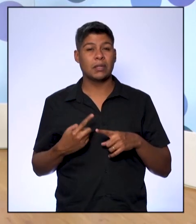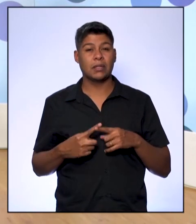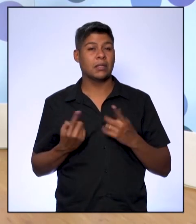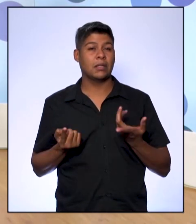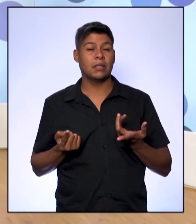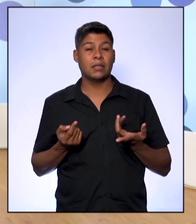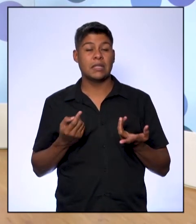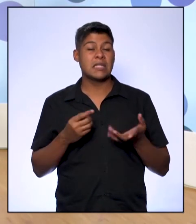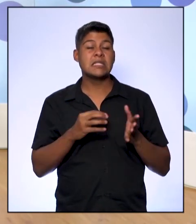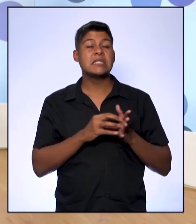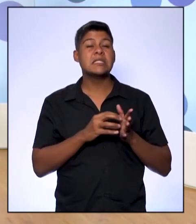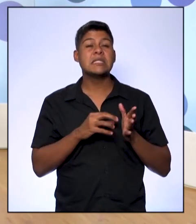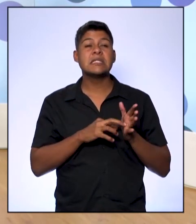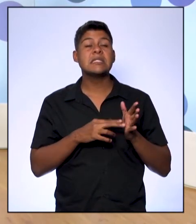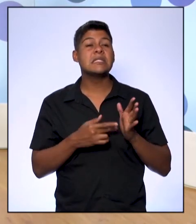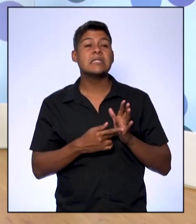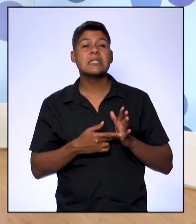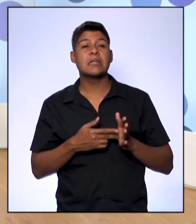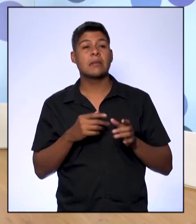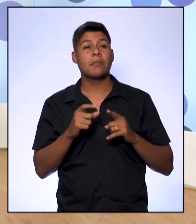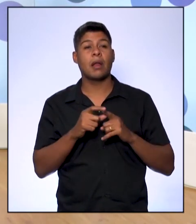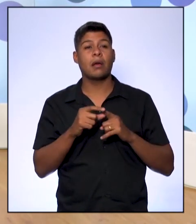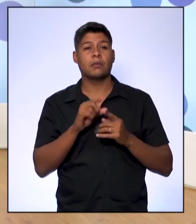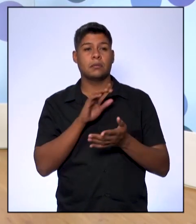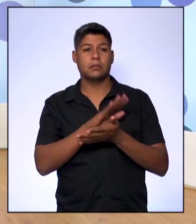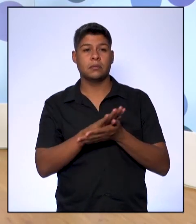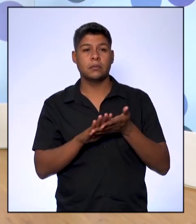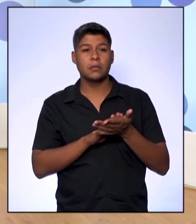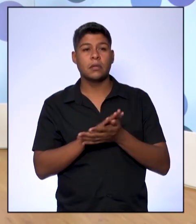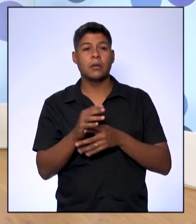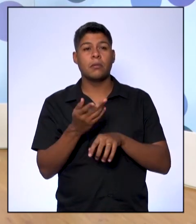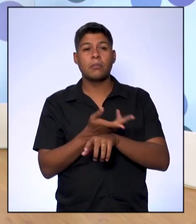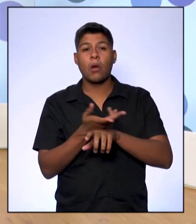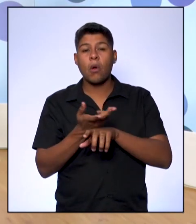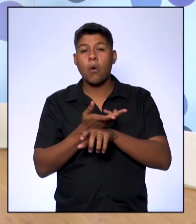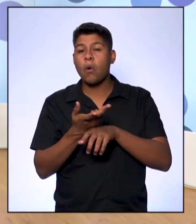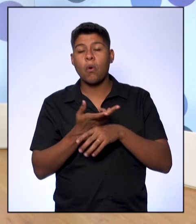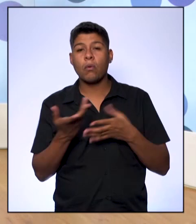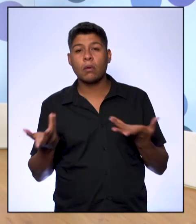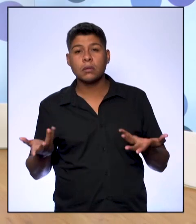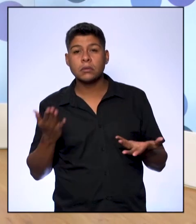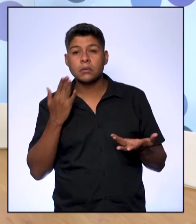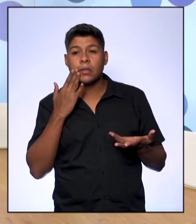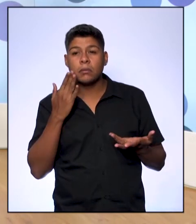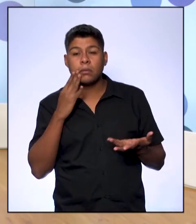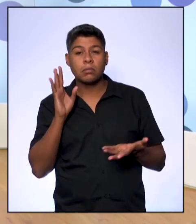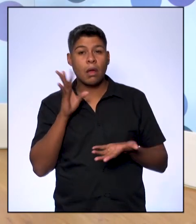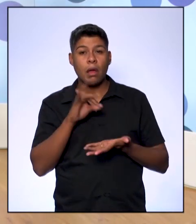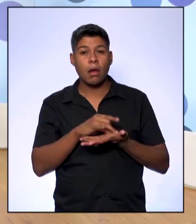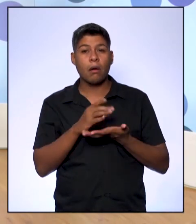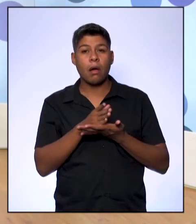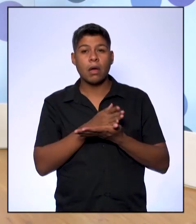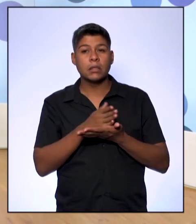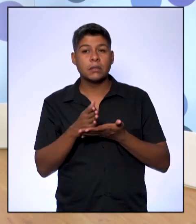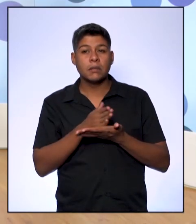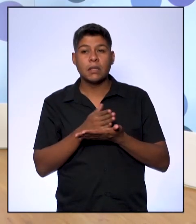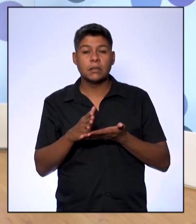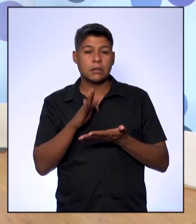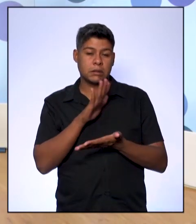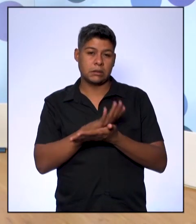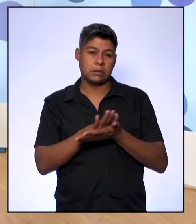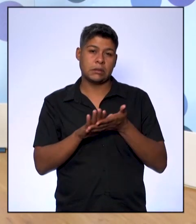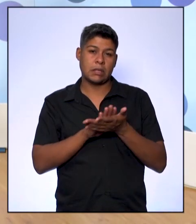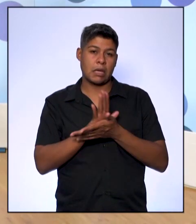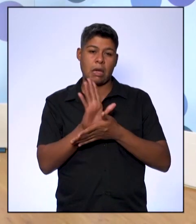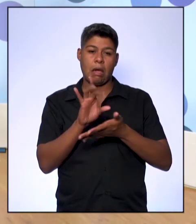que as palavras está representando a lei procurando o significado literal literal literal do real e às vezes não é o literal